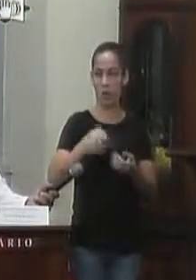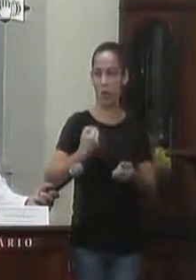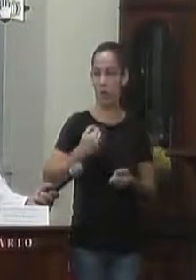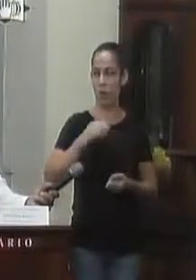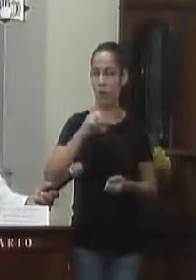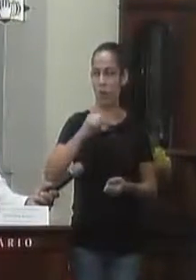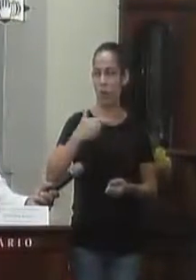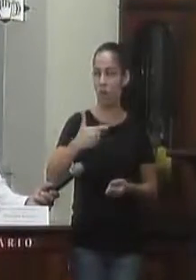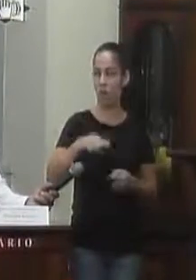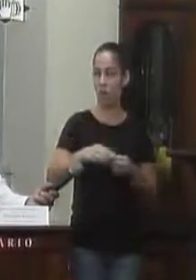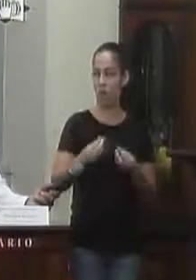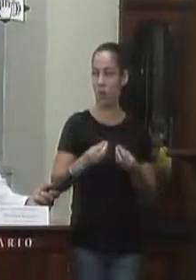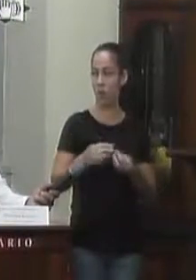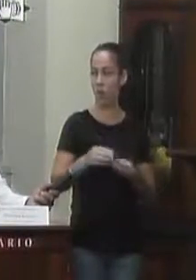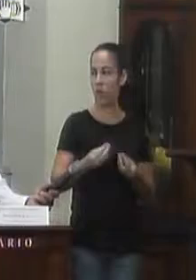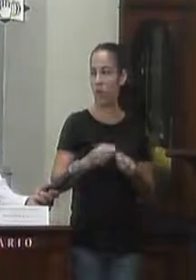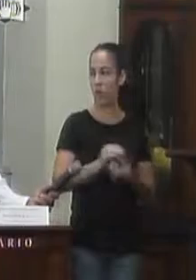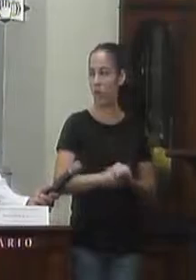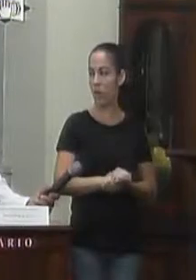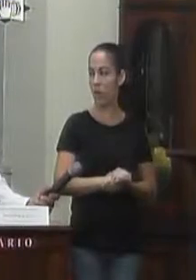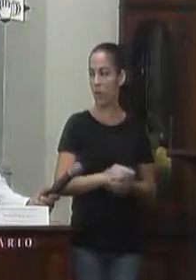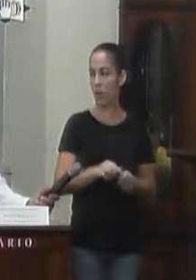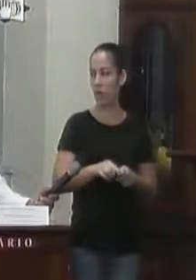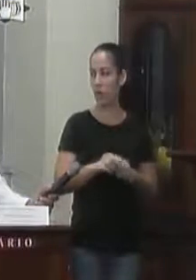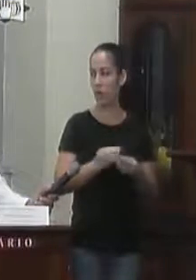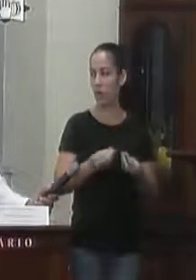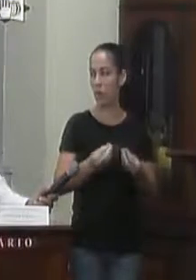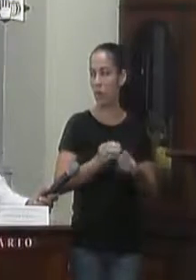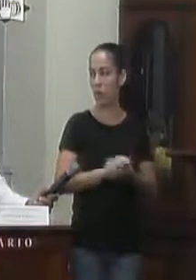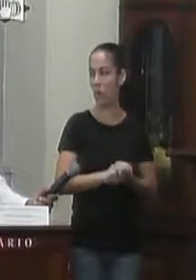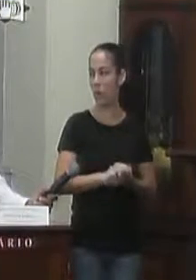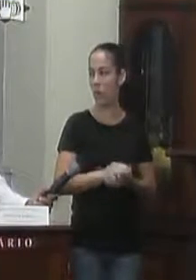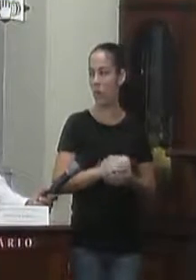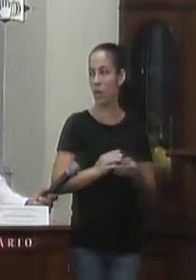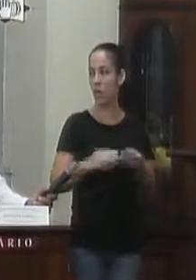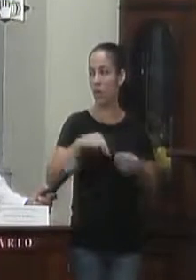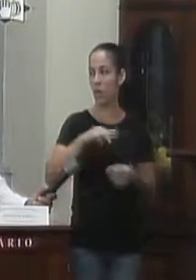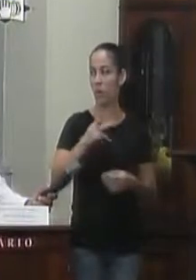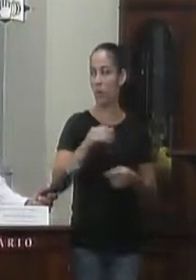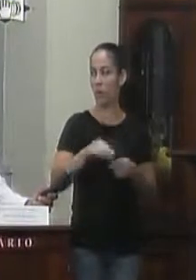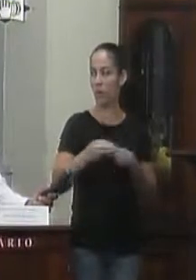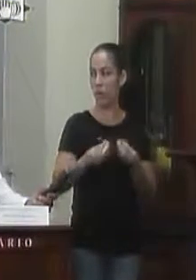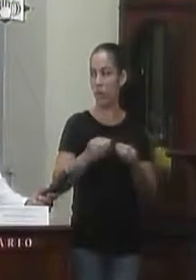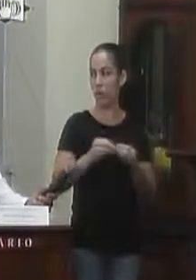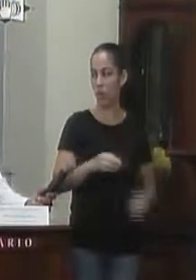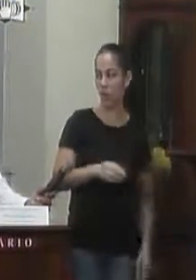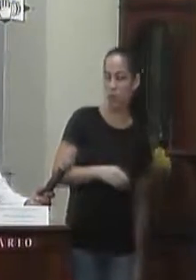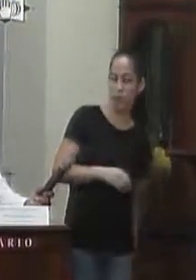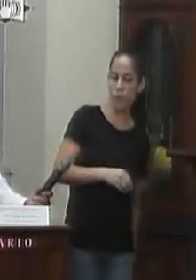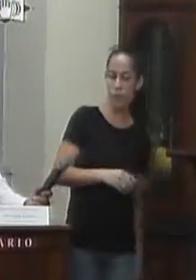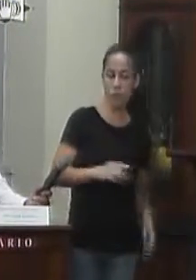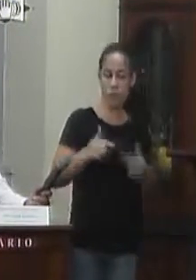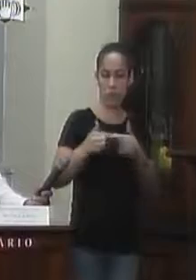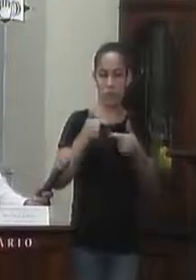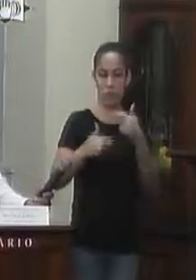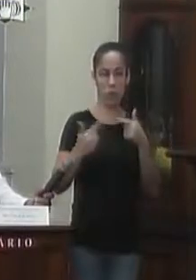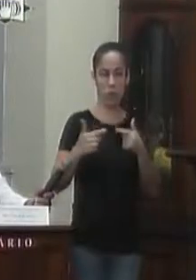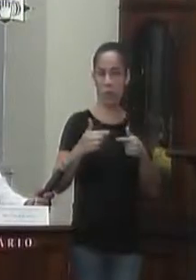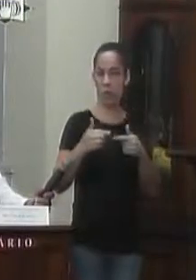092/2019 da vereadora Michele Vieira Cabral da Silva se encontra em discussão. Não tendo quem